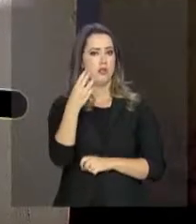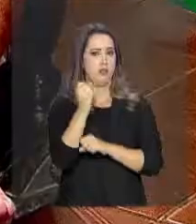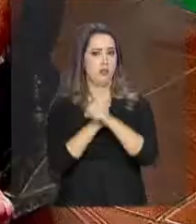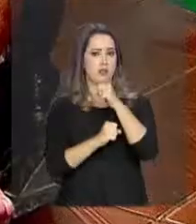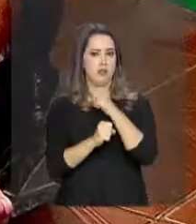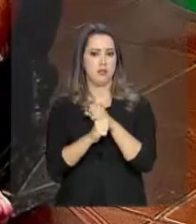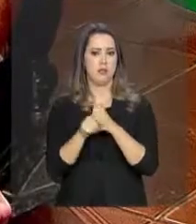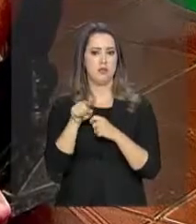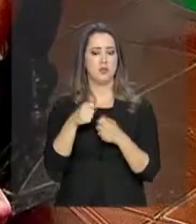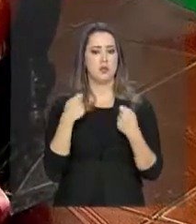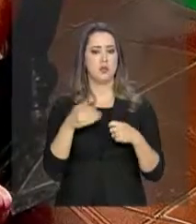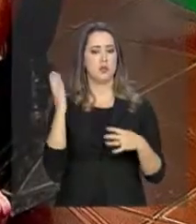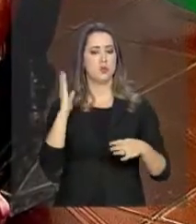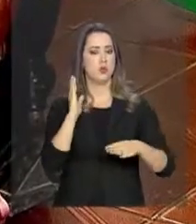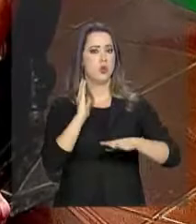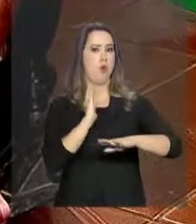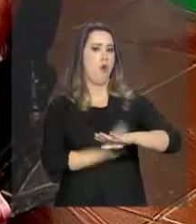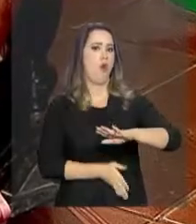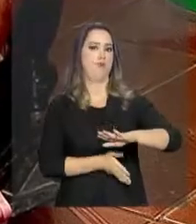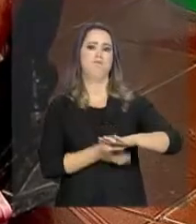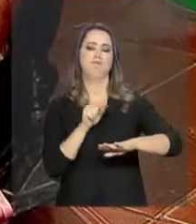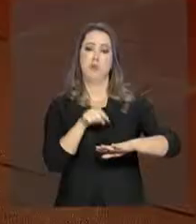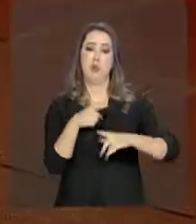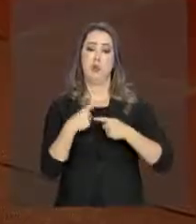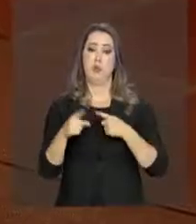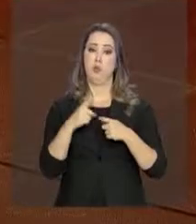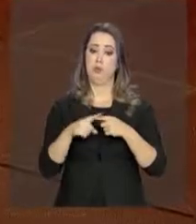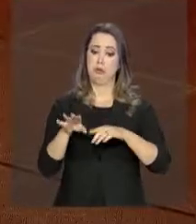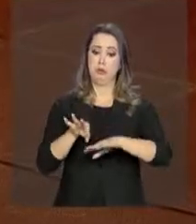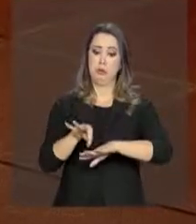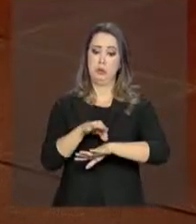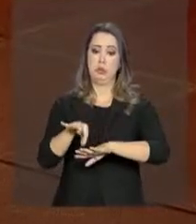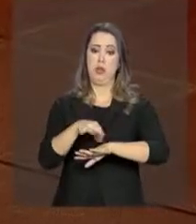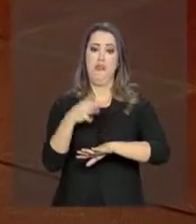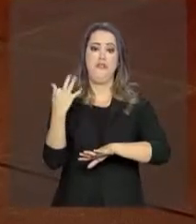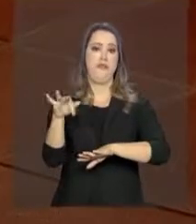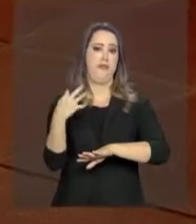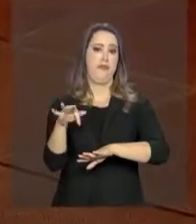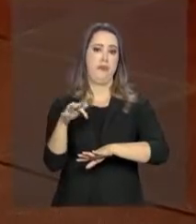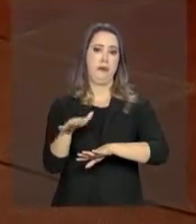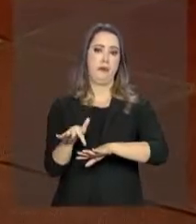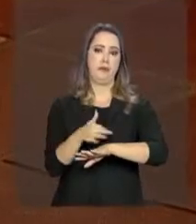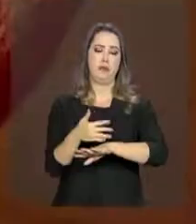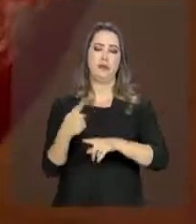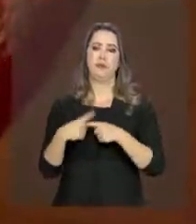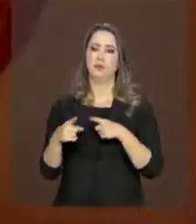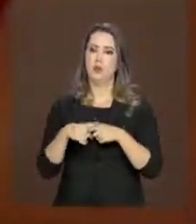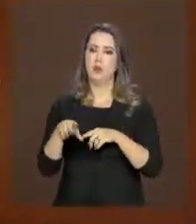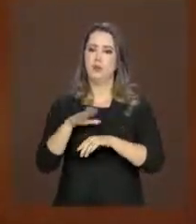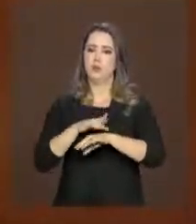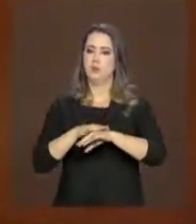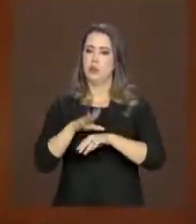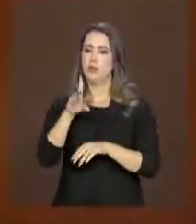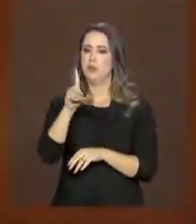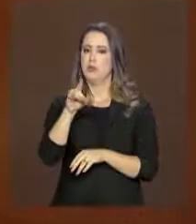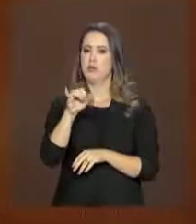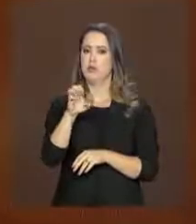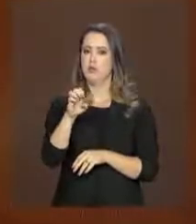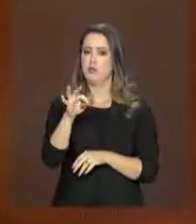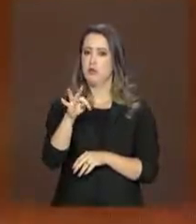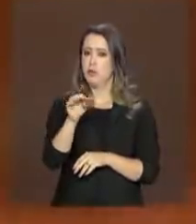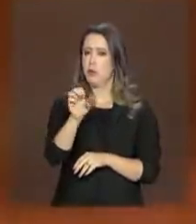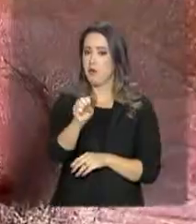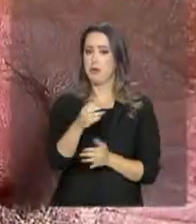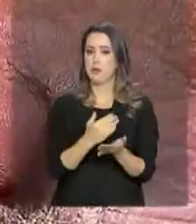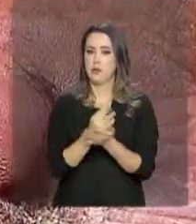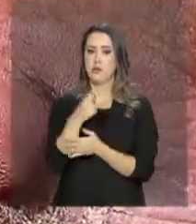anos ele teve que amputar um dos pés devido a uma infecção que se agravou com o diabetes a doença começou aos 33